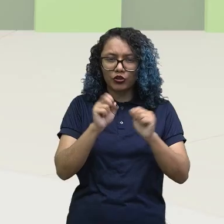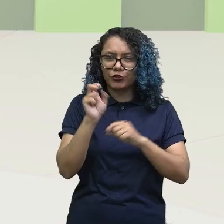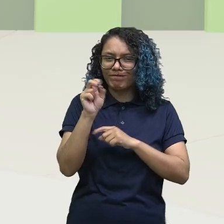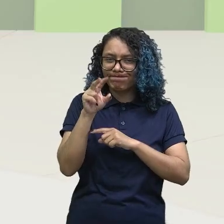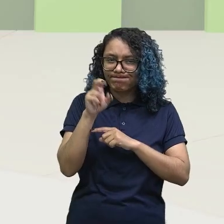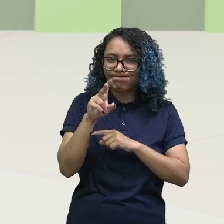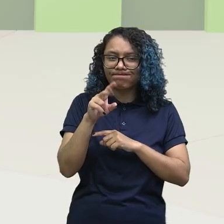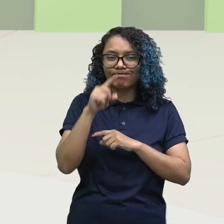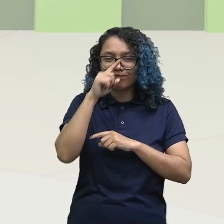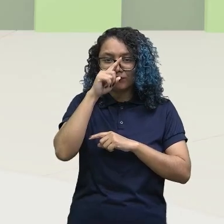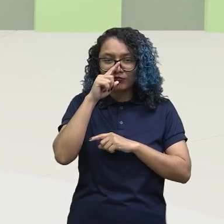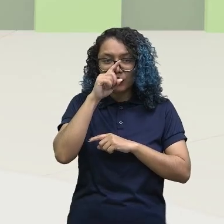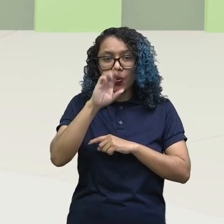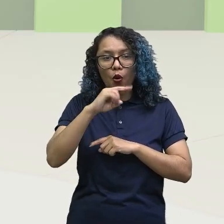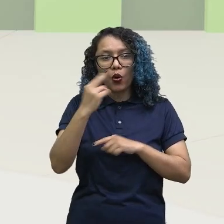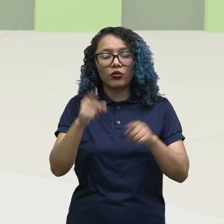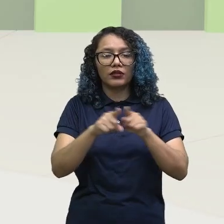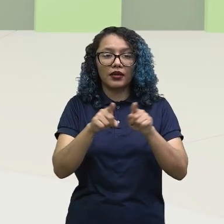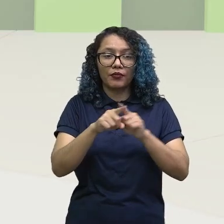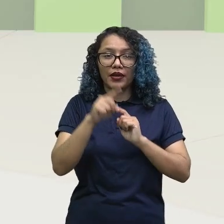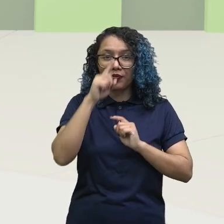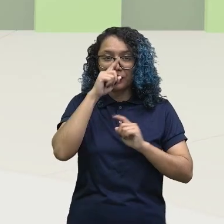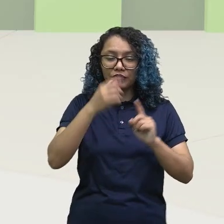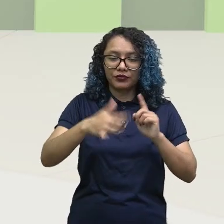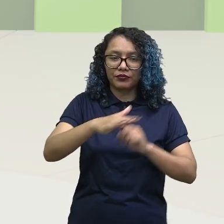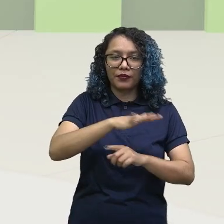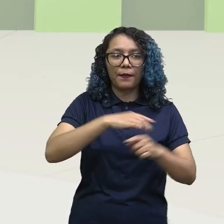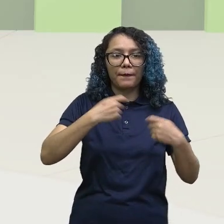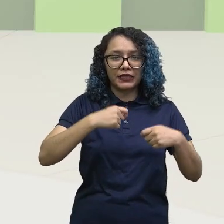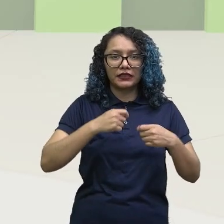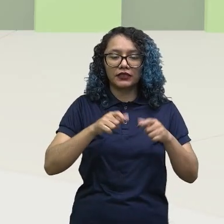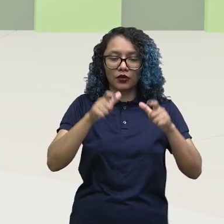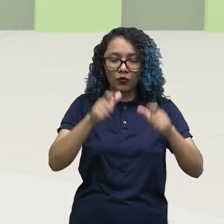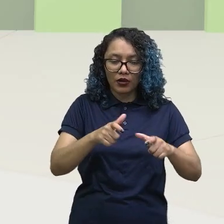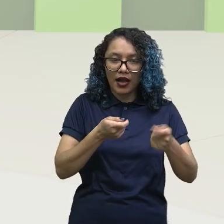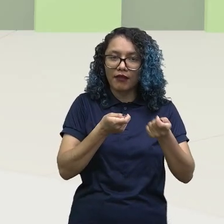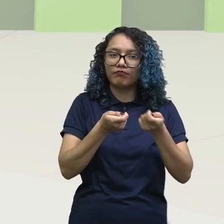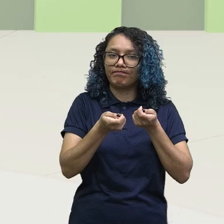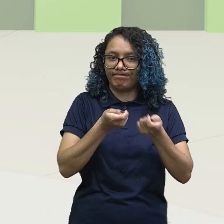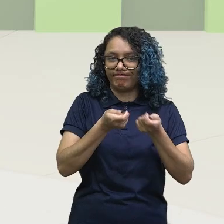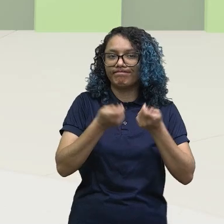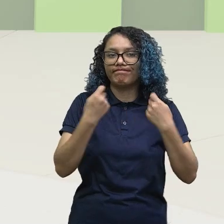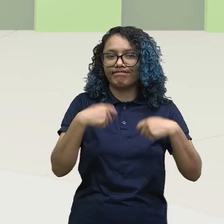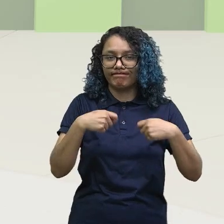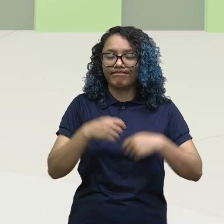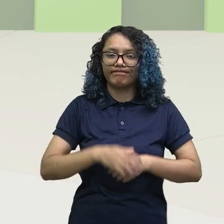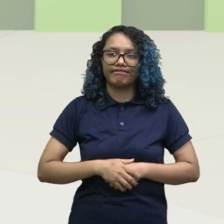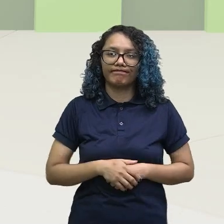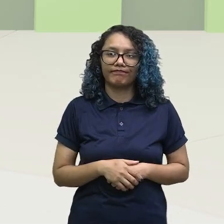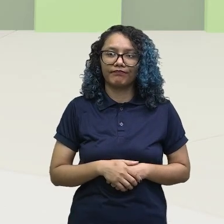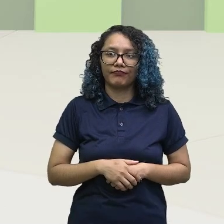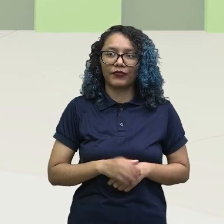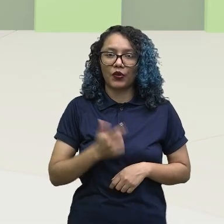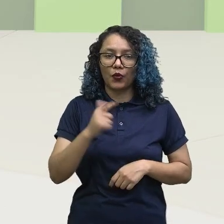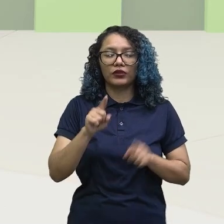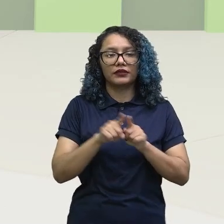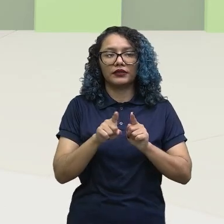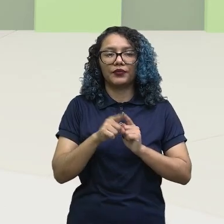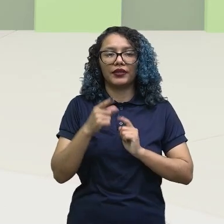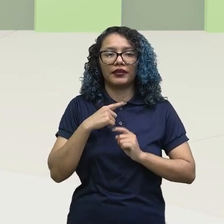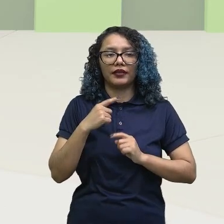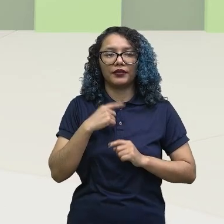e perigoso para o meio ambiente. Aí tem que ser num ambiente controlado, tá? Mas nós temos outras placas, dê uma